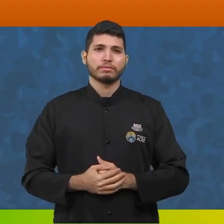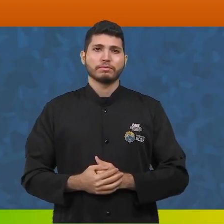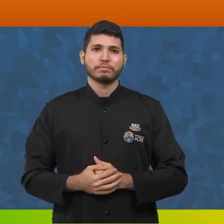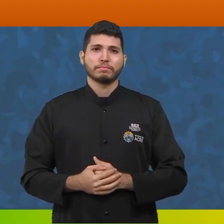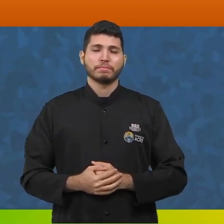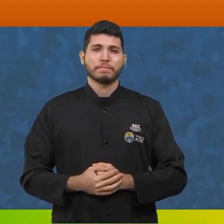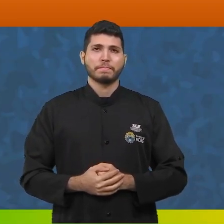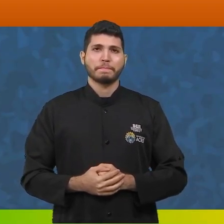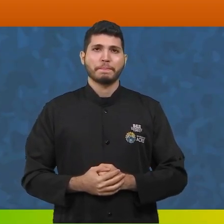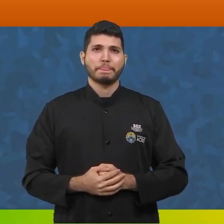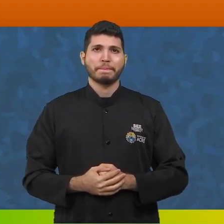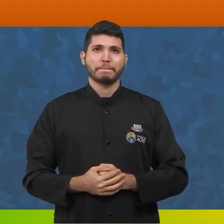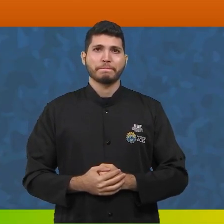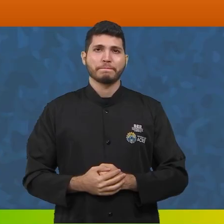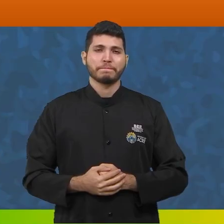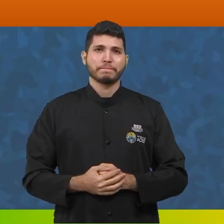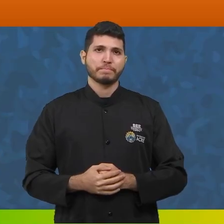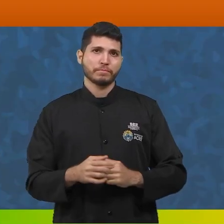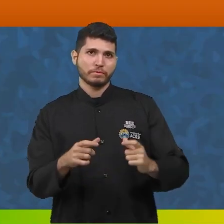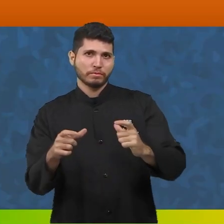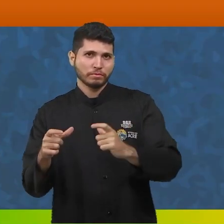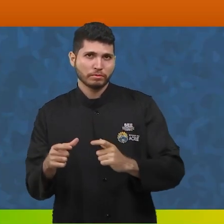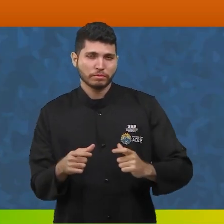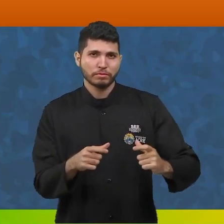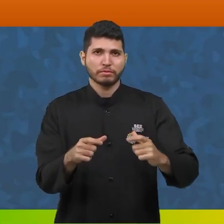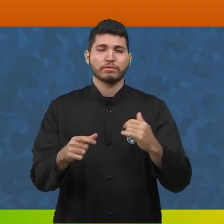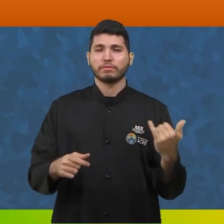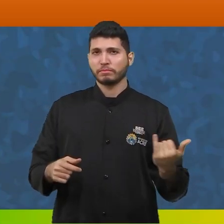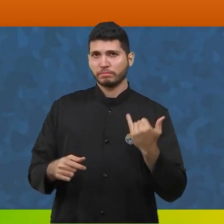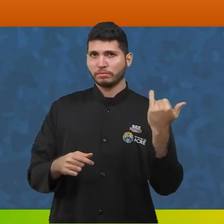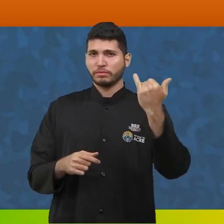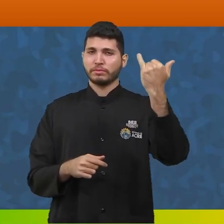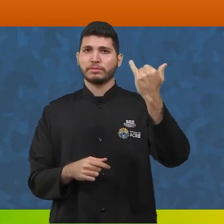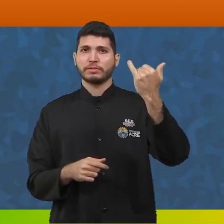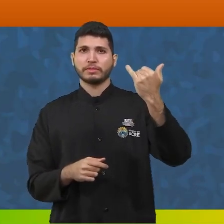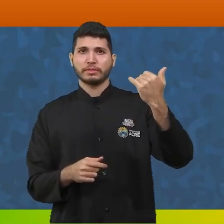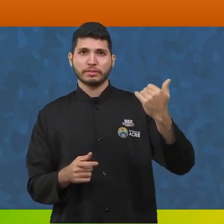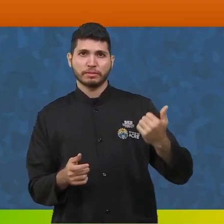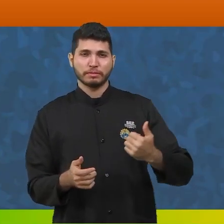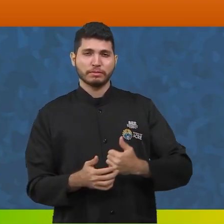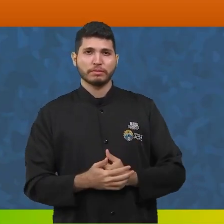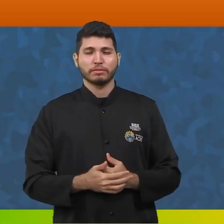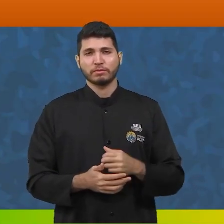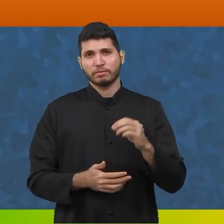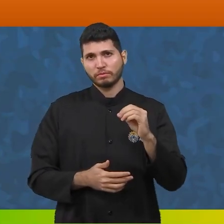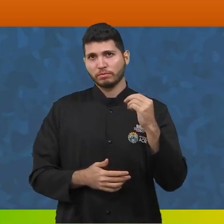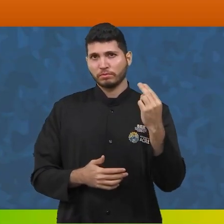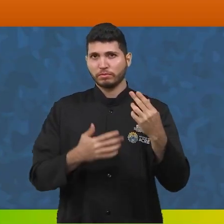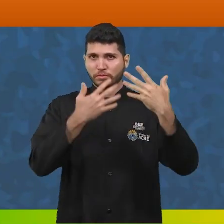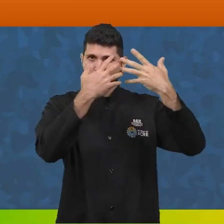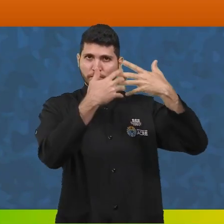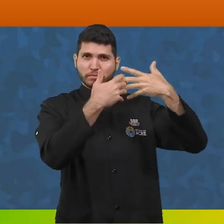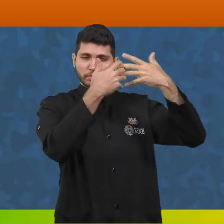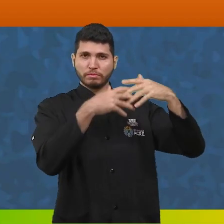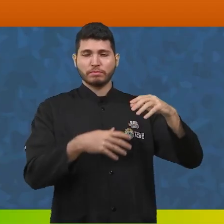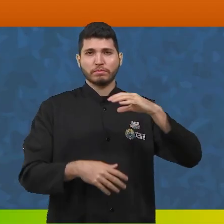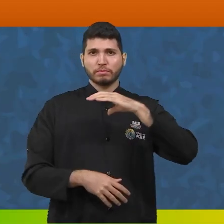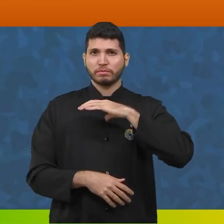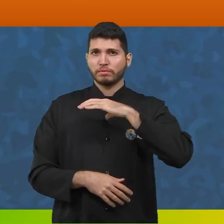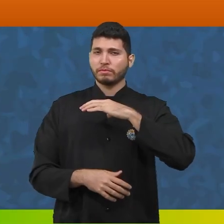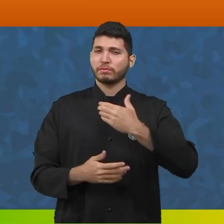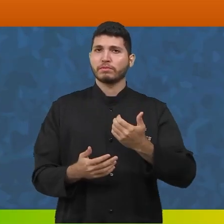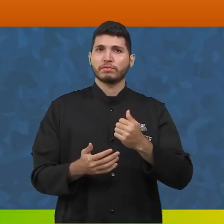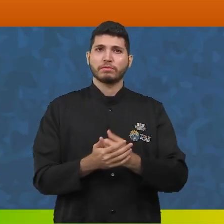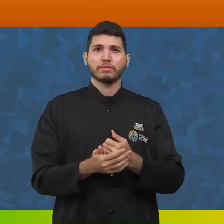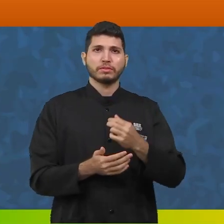né? Como as paisagens exuberantes de Pantanal, ou a complexidade urbana de Avenida